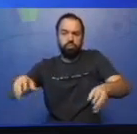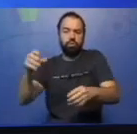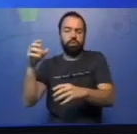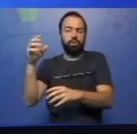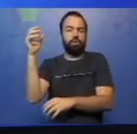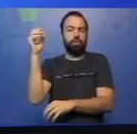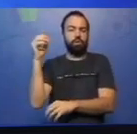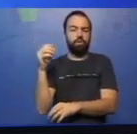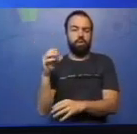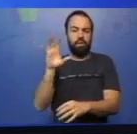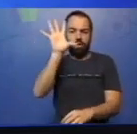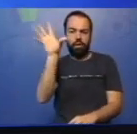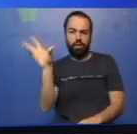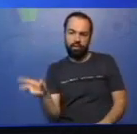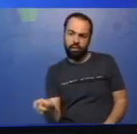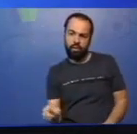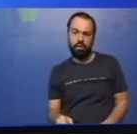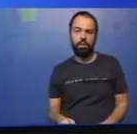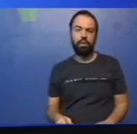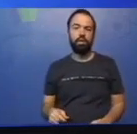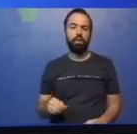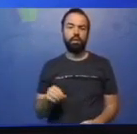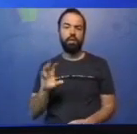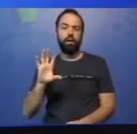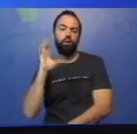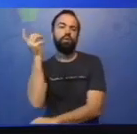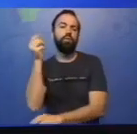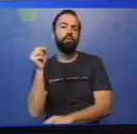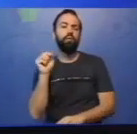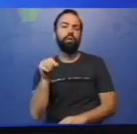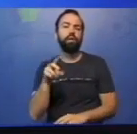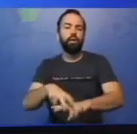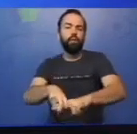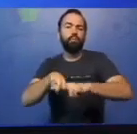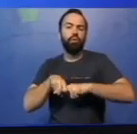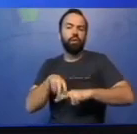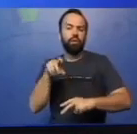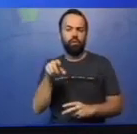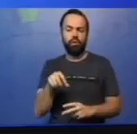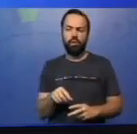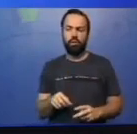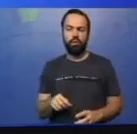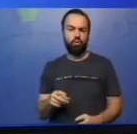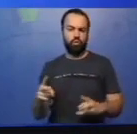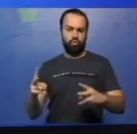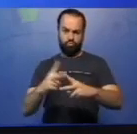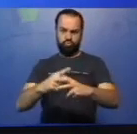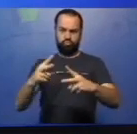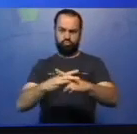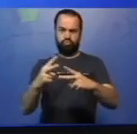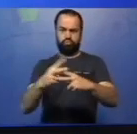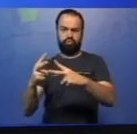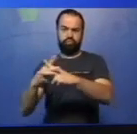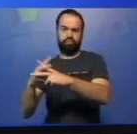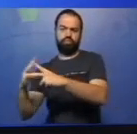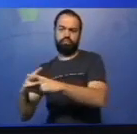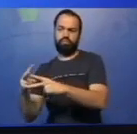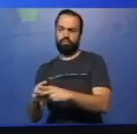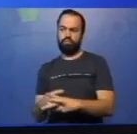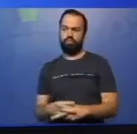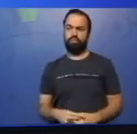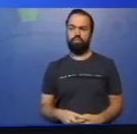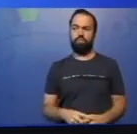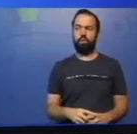conflitos são entre os grupos islâmicos e os grupos cristãos e as tribos africanas, que têm a sua própria forma de organizar a